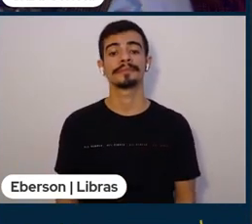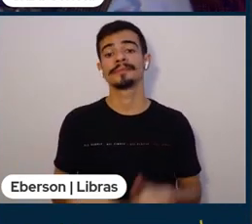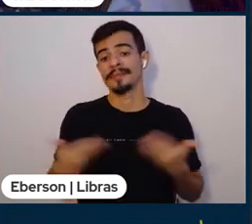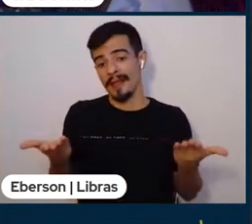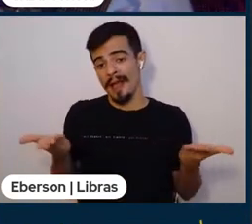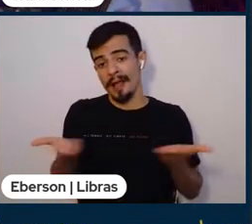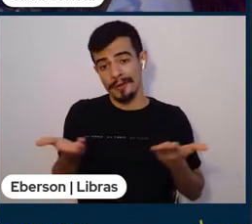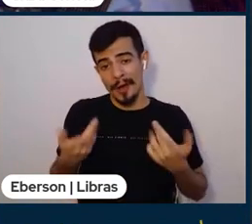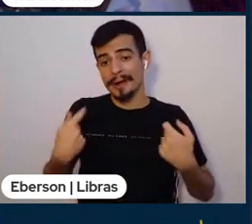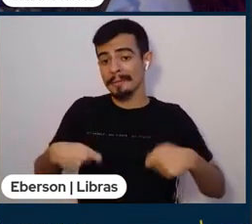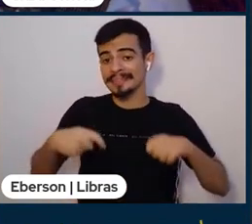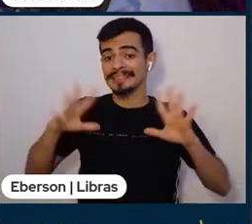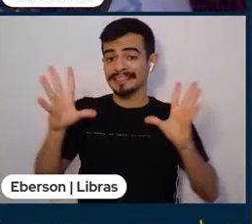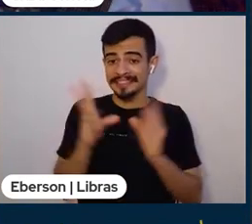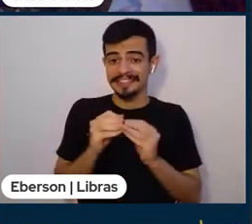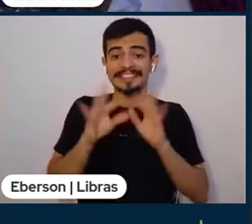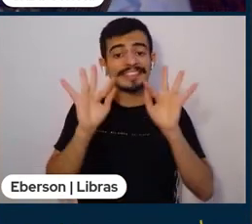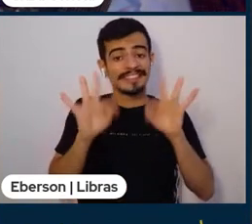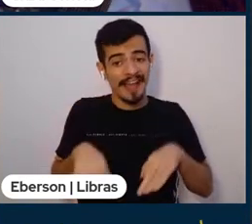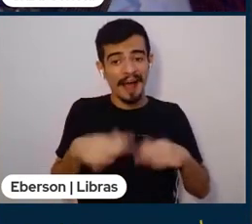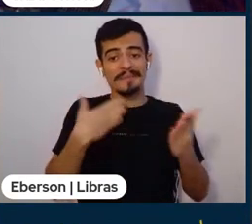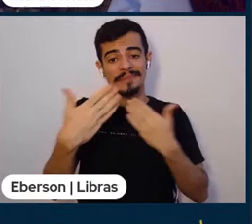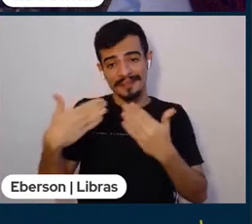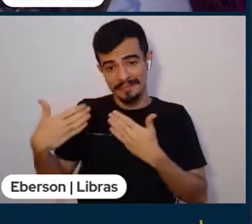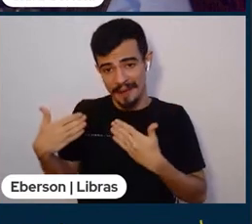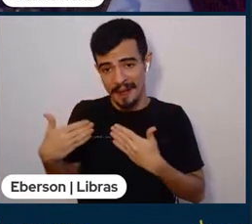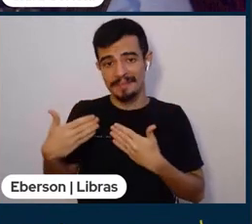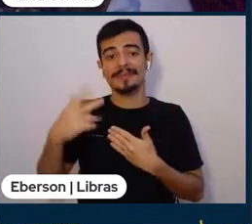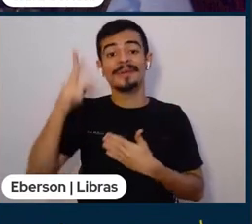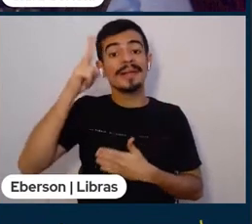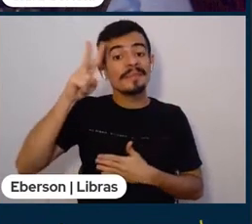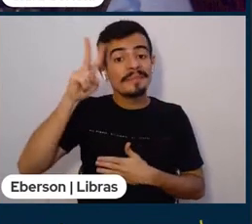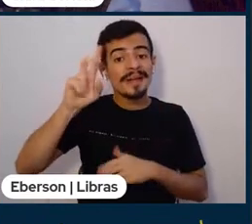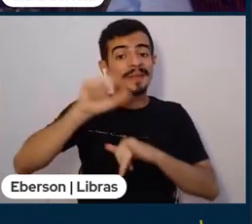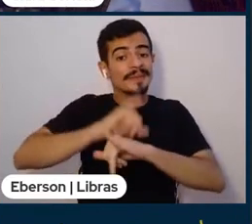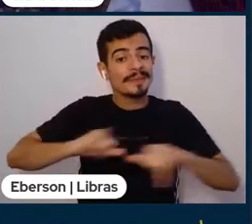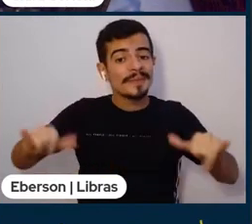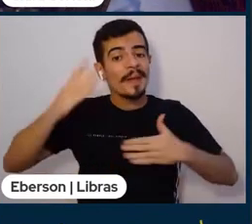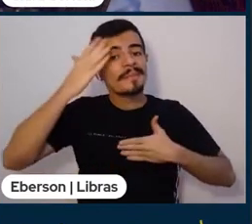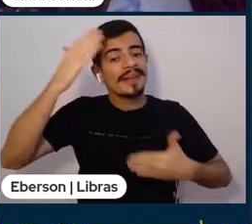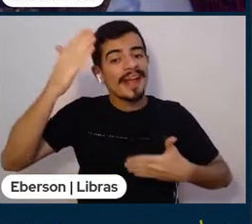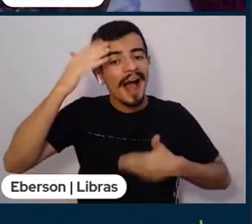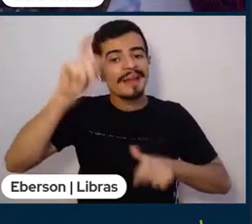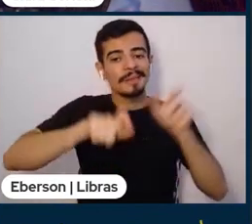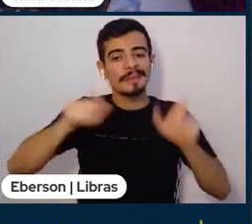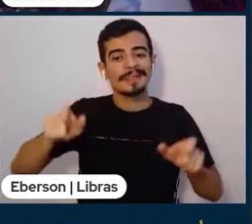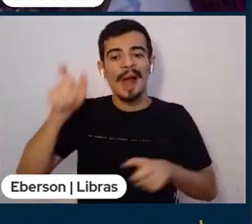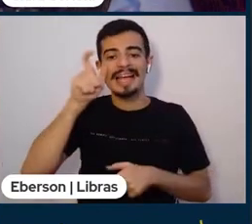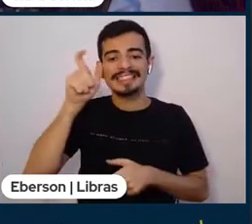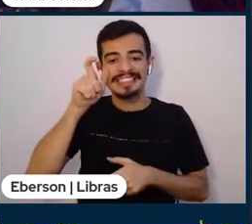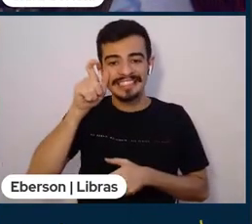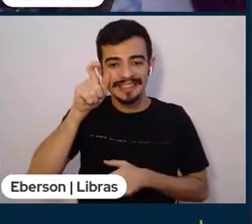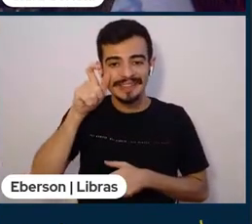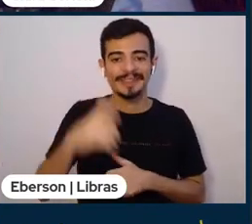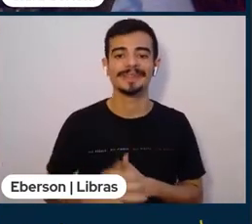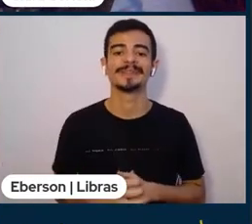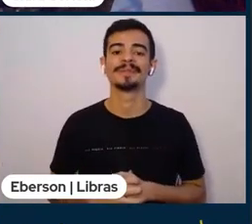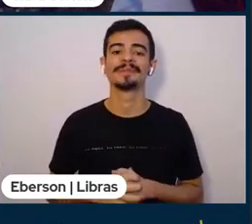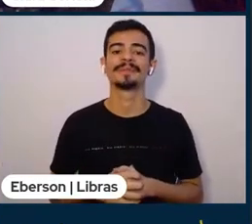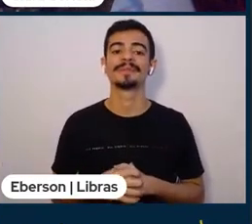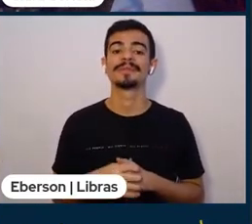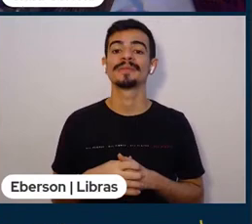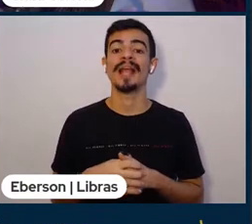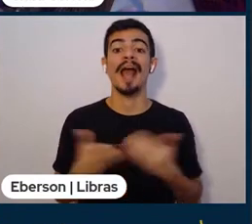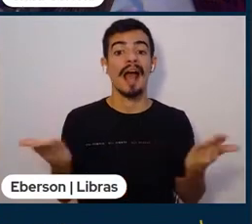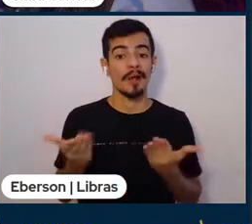aqui o nosso bate-papo. Então, só lembrando, muito obrigado a todos vocês que estão assistindo, né? Então, nós estamos aqui por dois